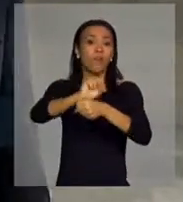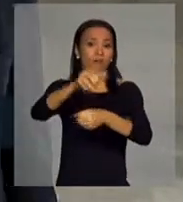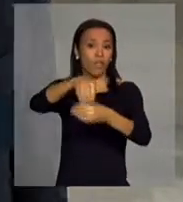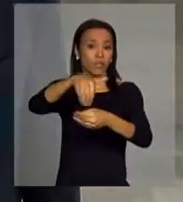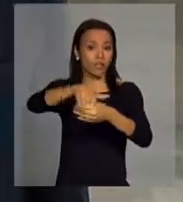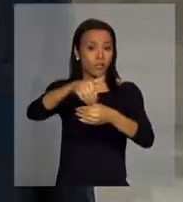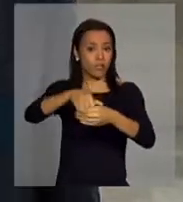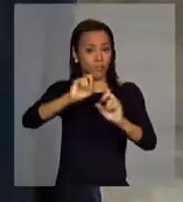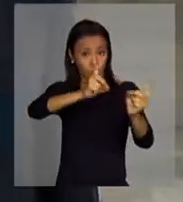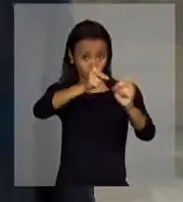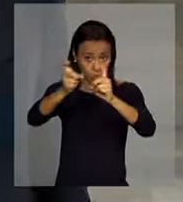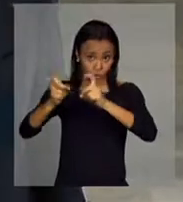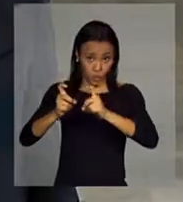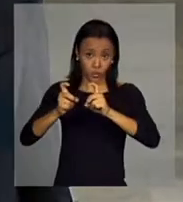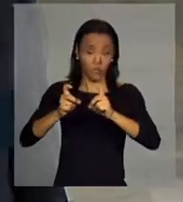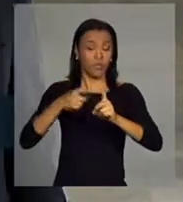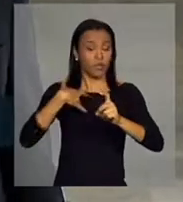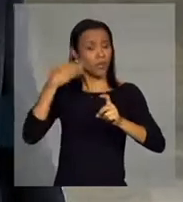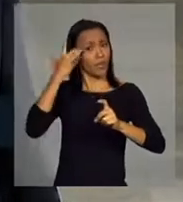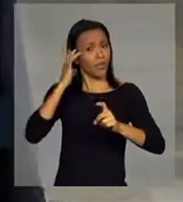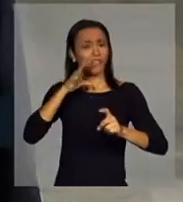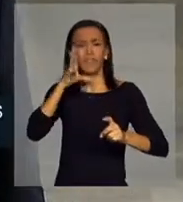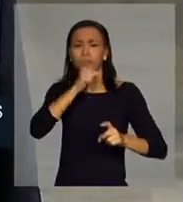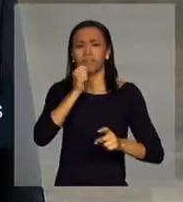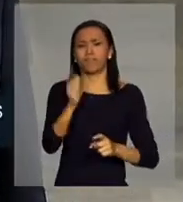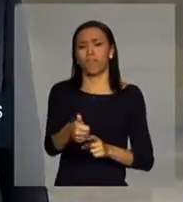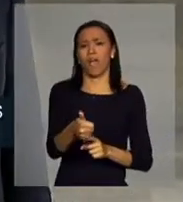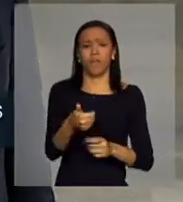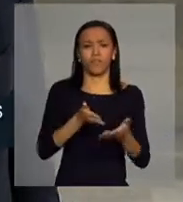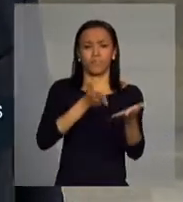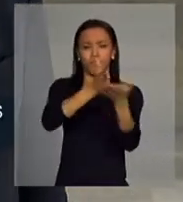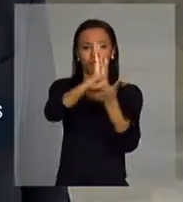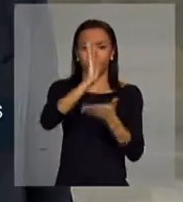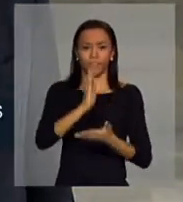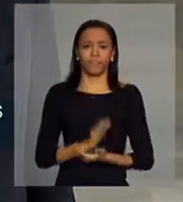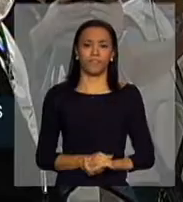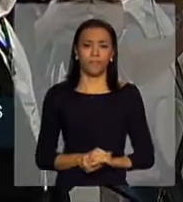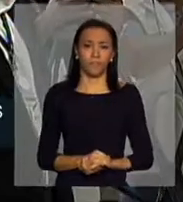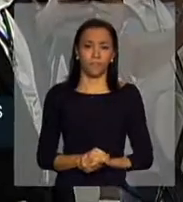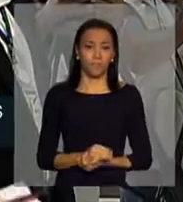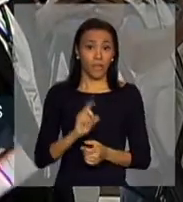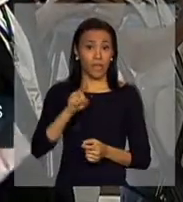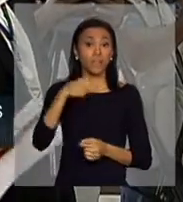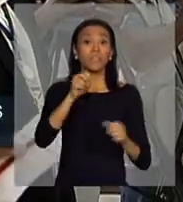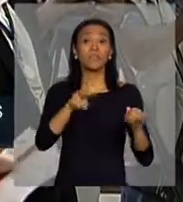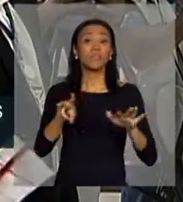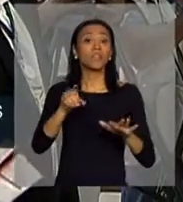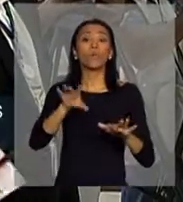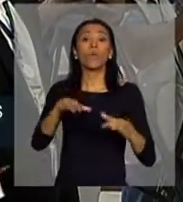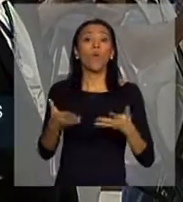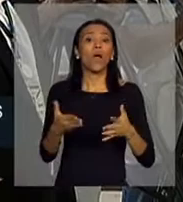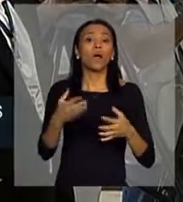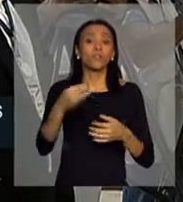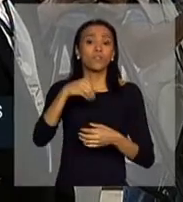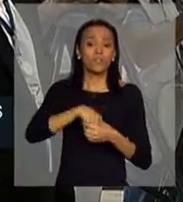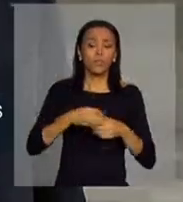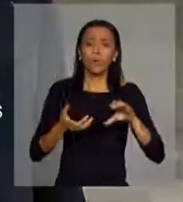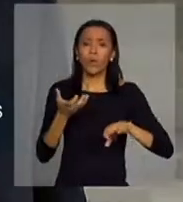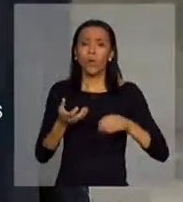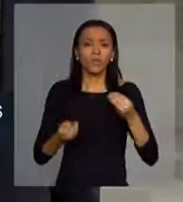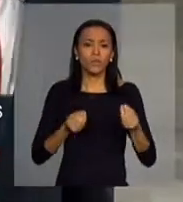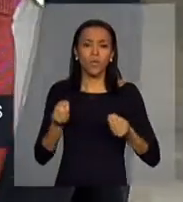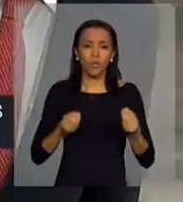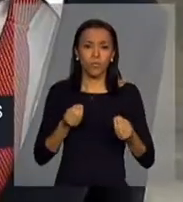também será uma regulamentação muito rápida, muito rápida. Colocar semana que vem onde? Em qual instância dentro do Congresso?